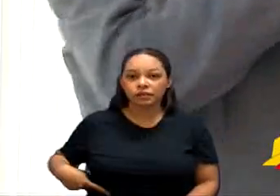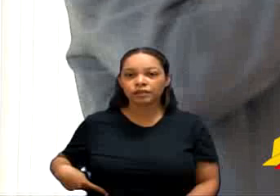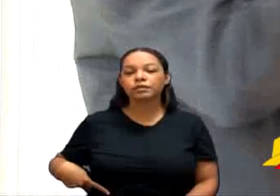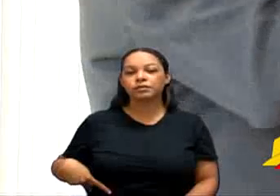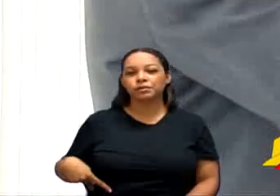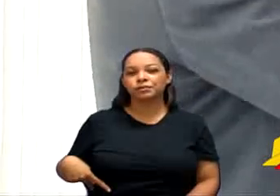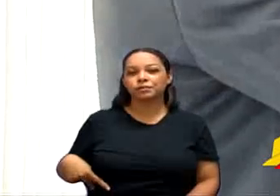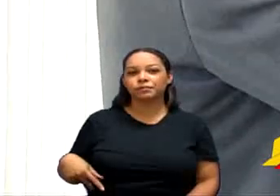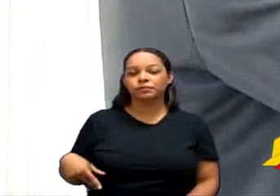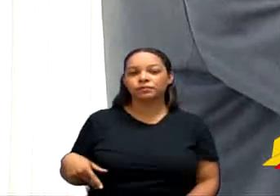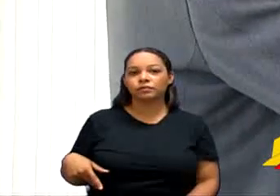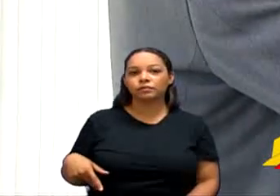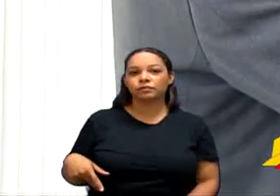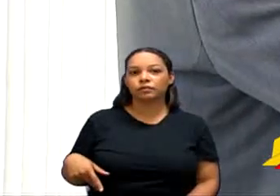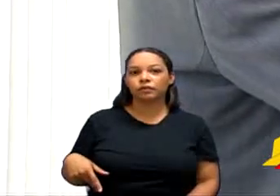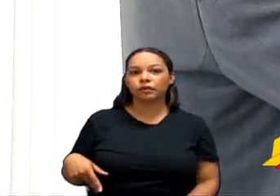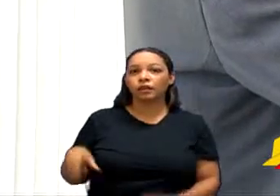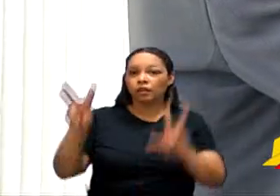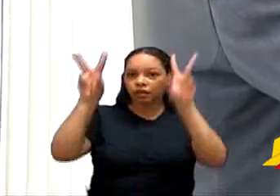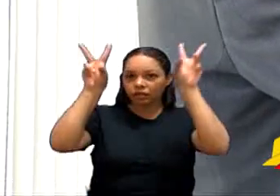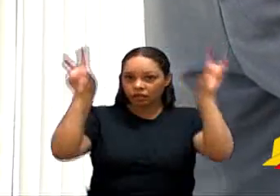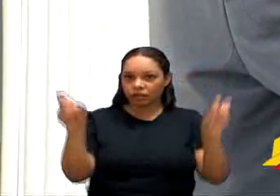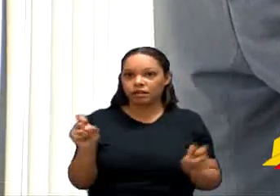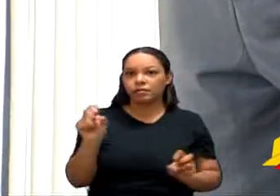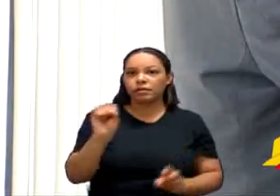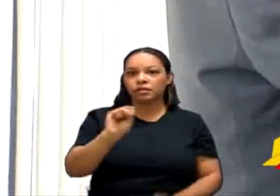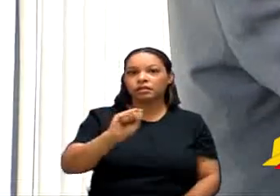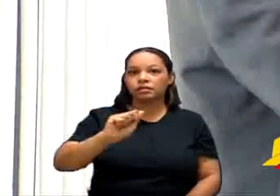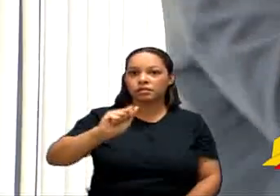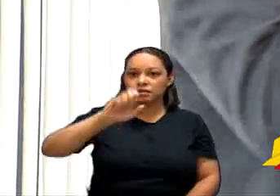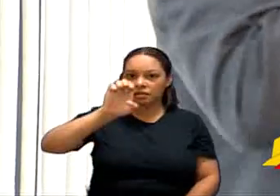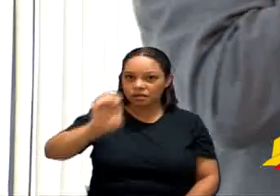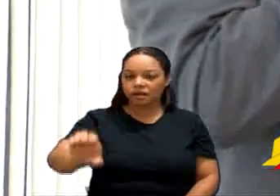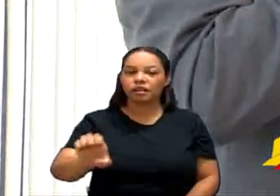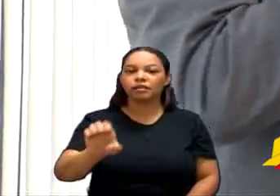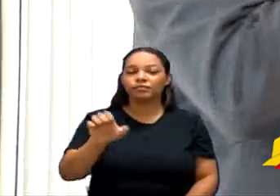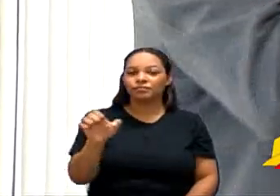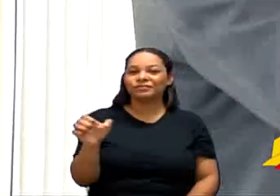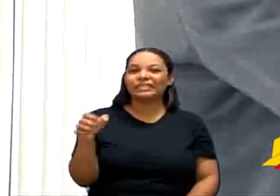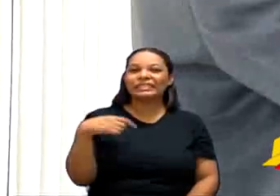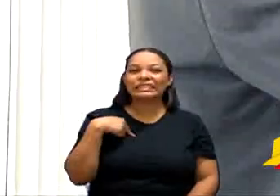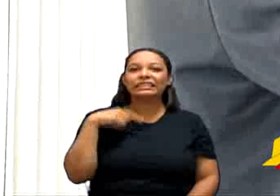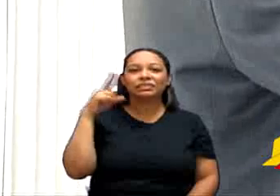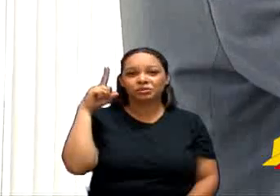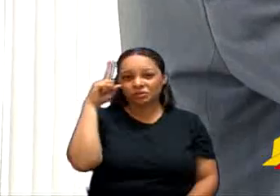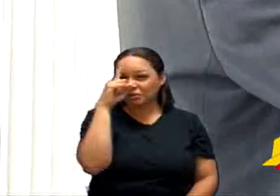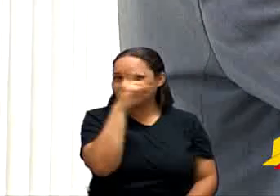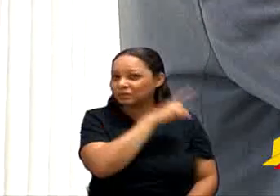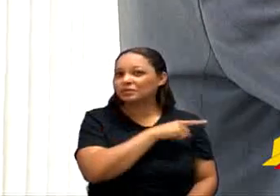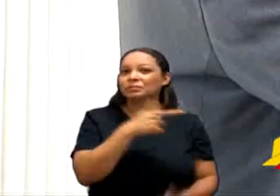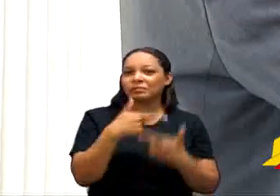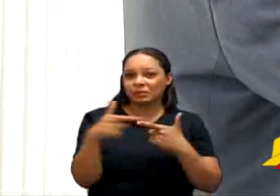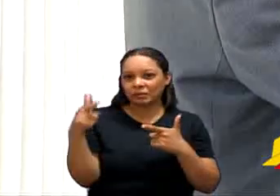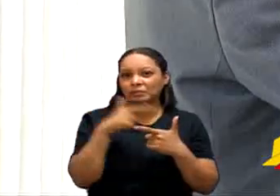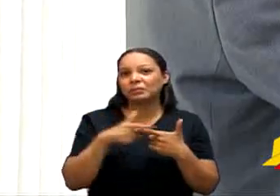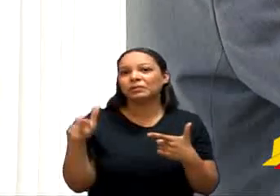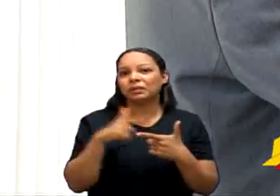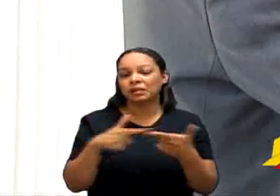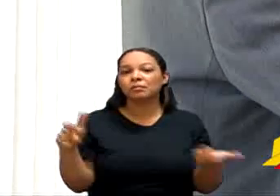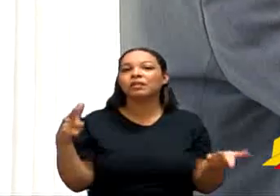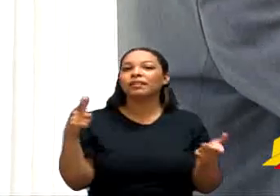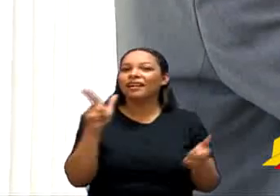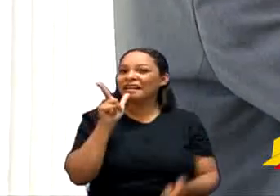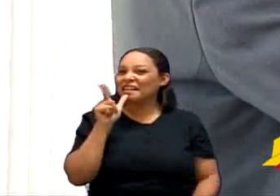SAI. Vossa Excelência tem essa preocupação, é verdade. Tivemos um problema de abastecimento. Tem uma alga